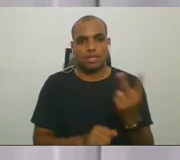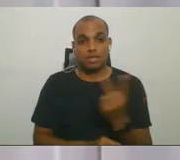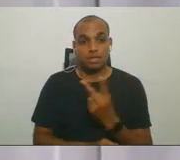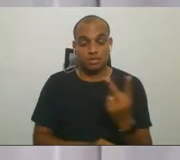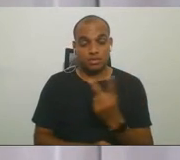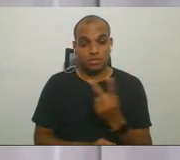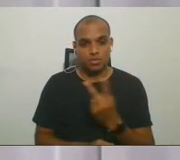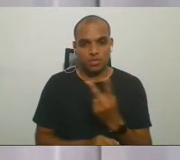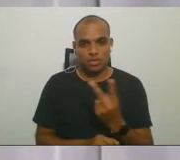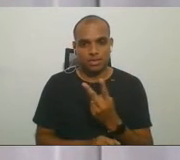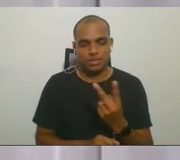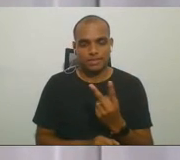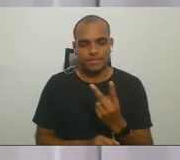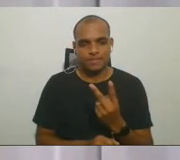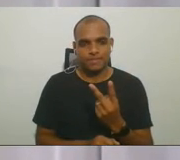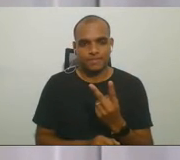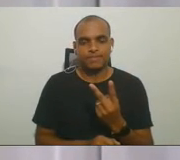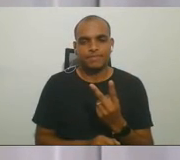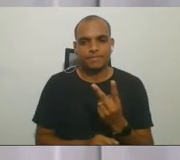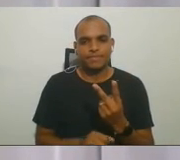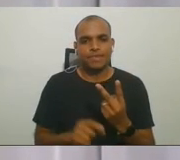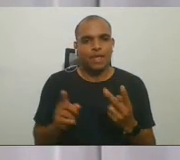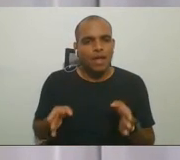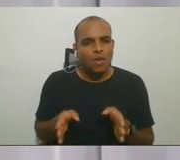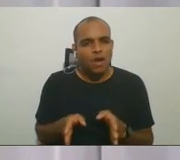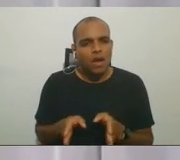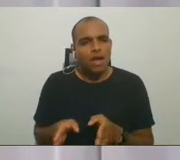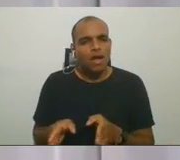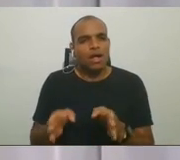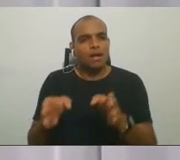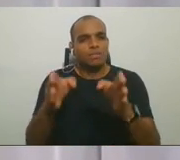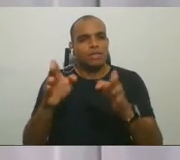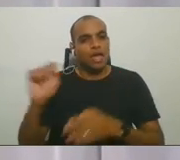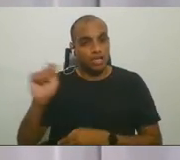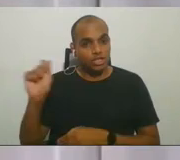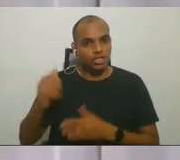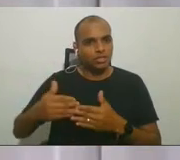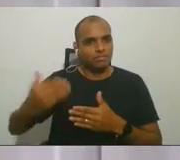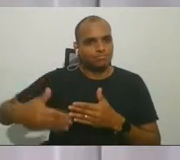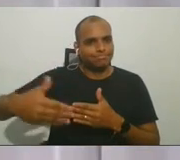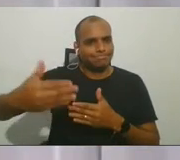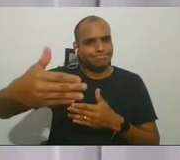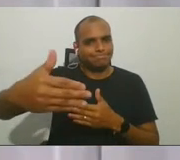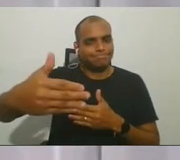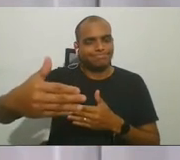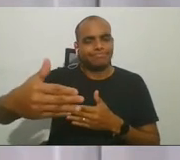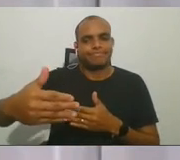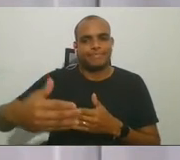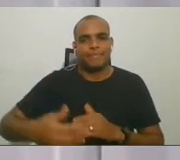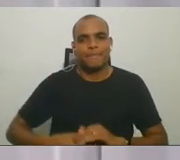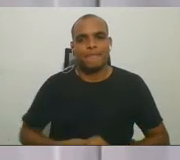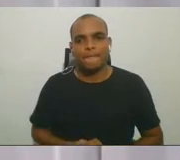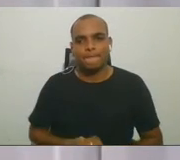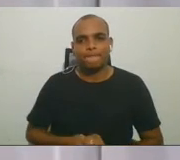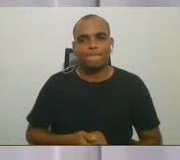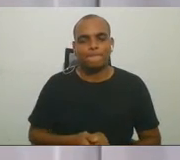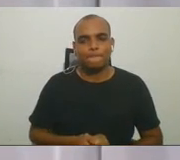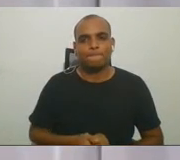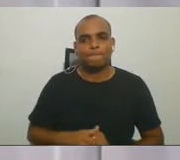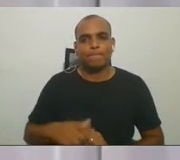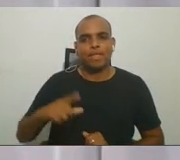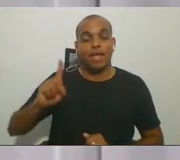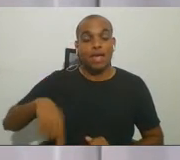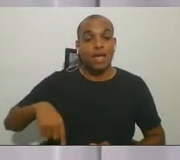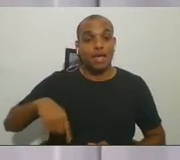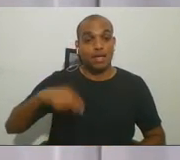do caminho em que estamos. O fato de que exista uma obrigação